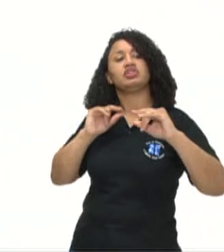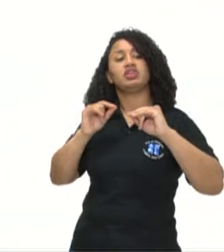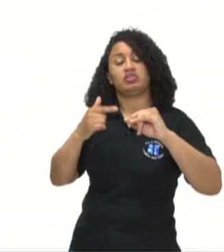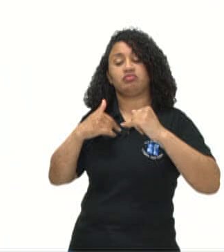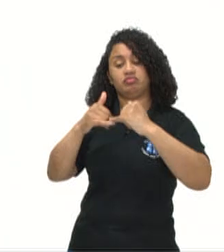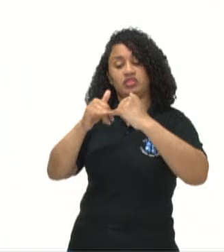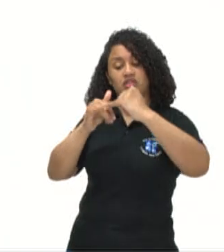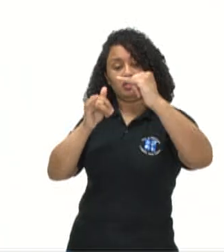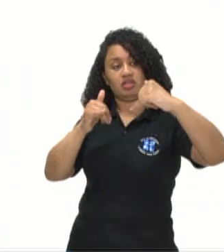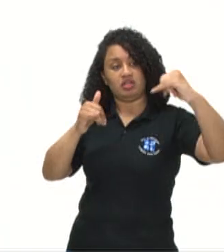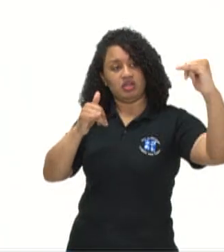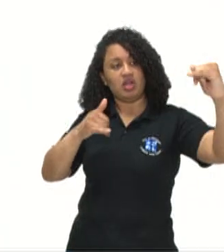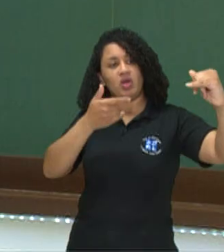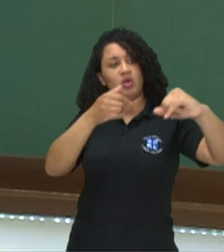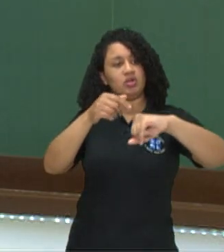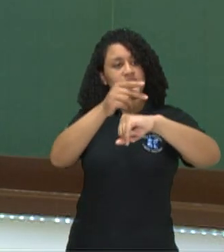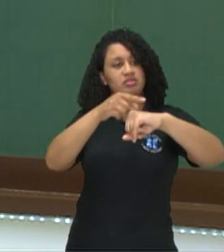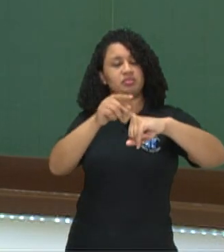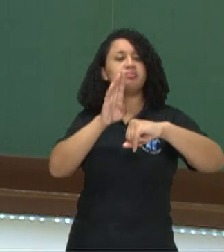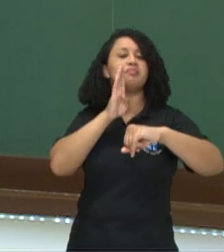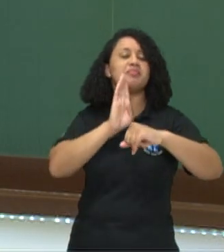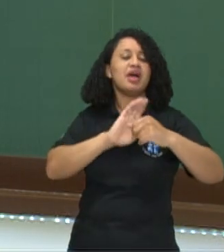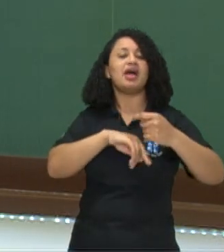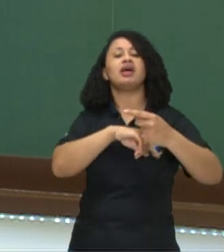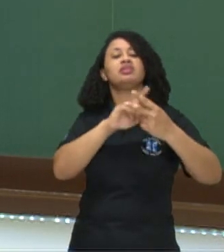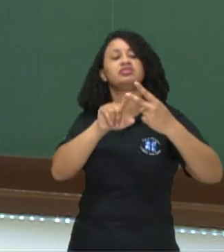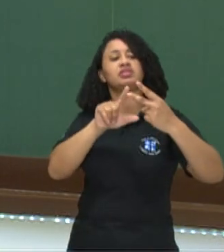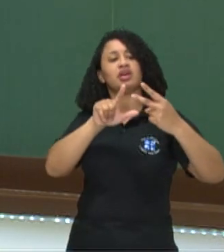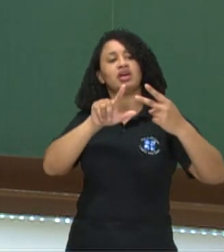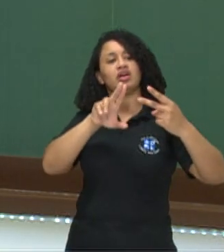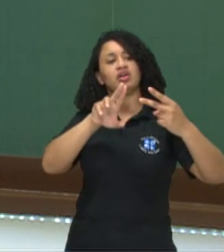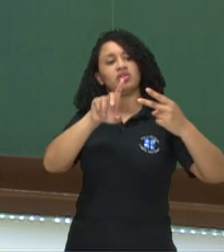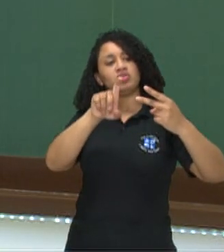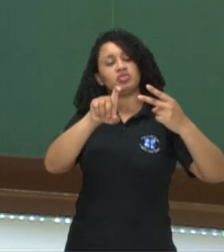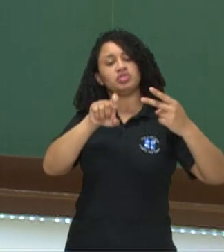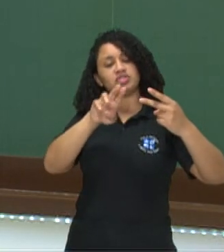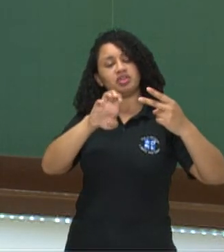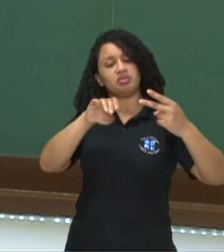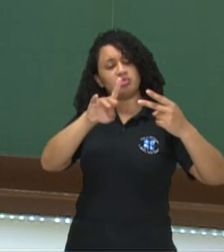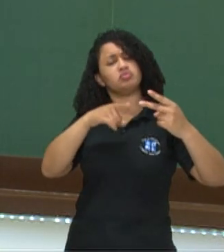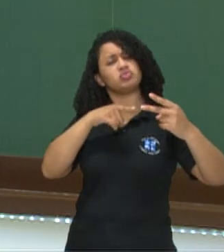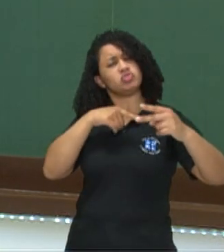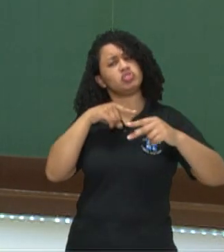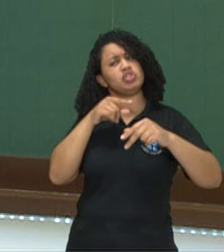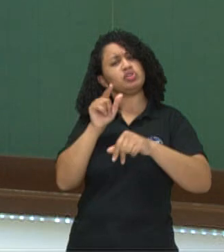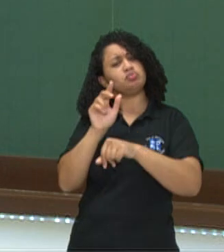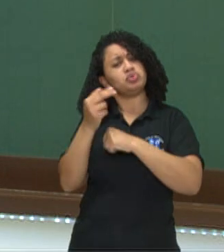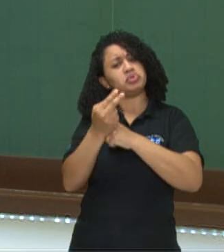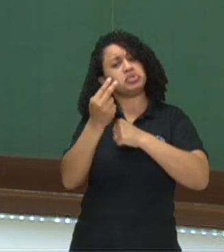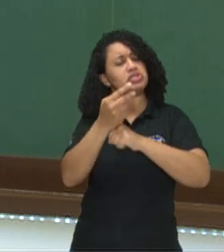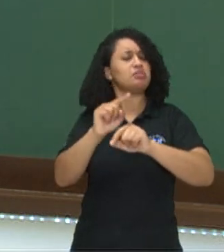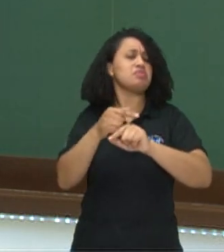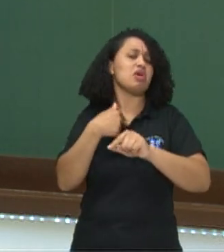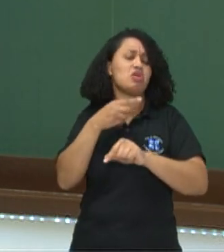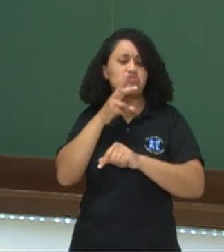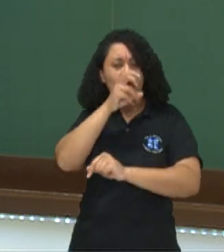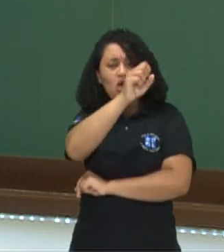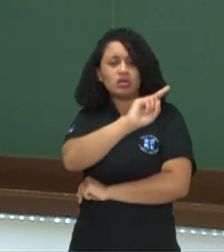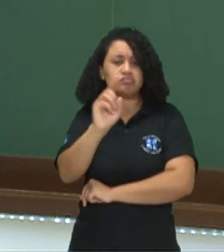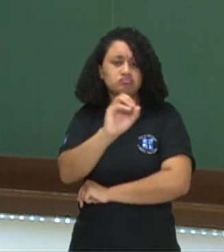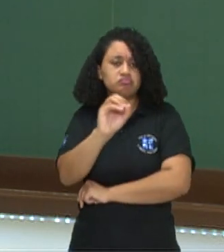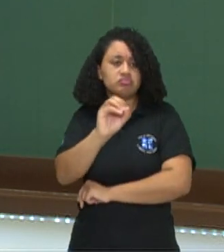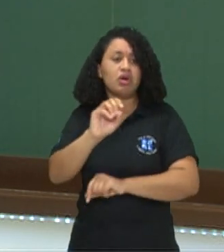da França com Luxemburgo, Bélgica, a França até tinha fortificações, mas não tão pesadas, não tão reforçadas,